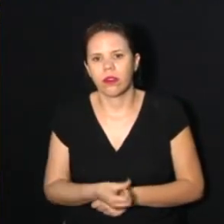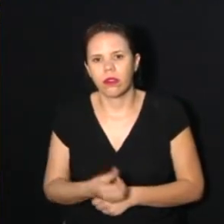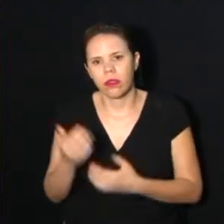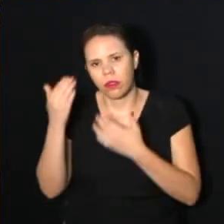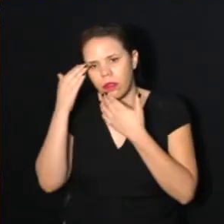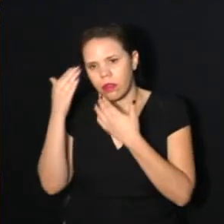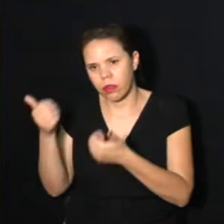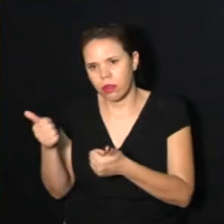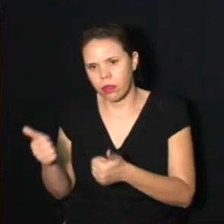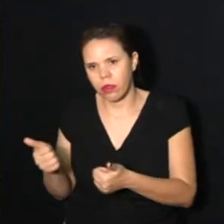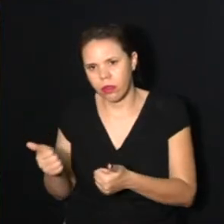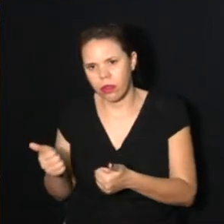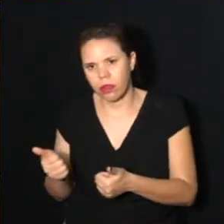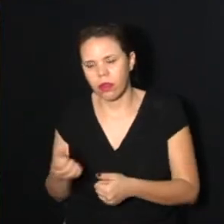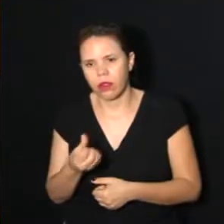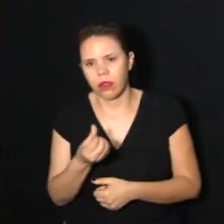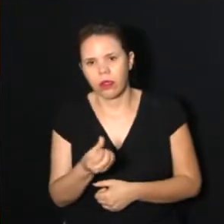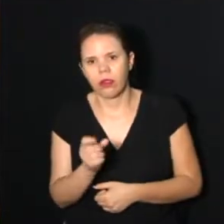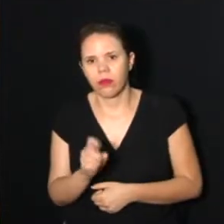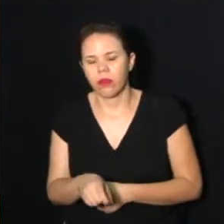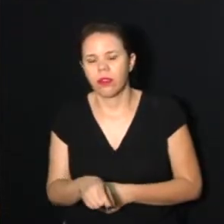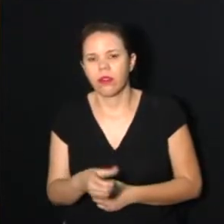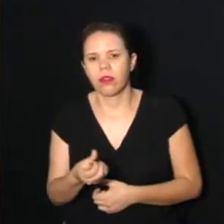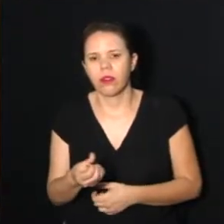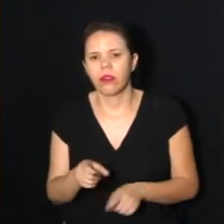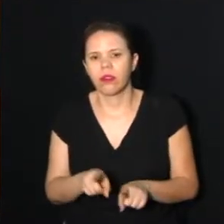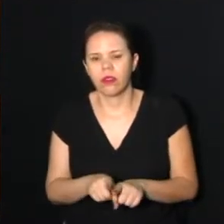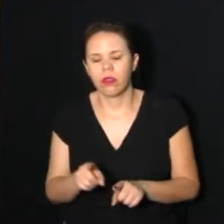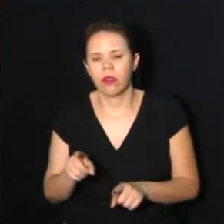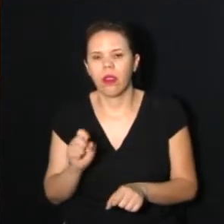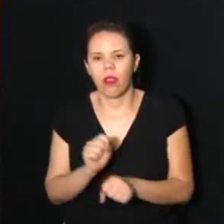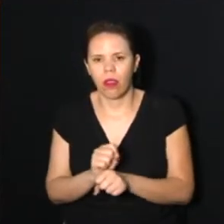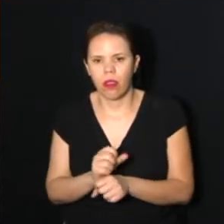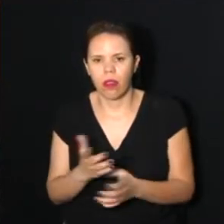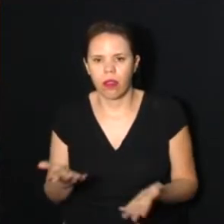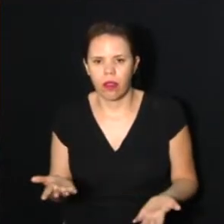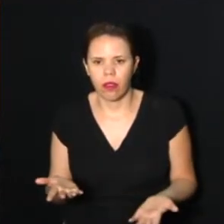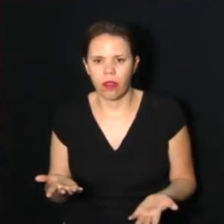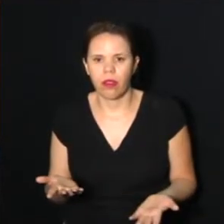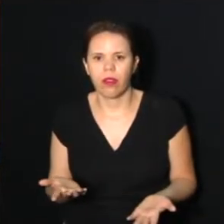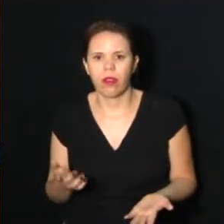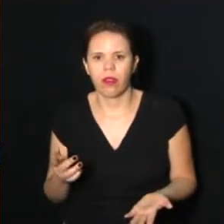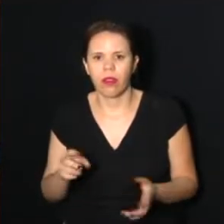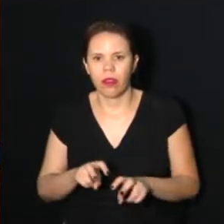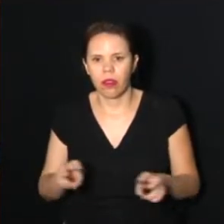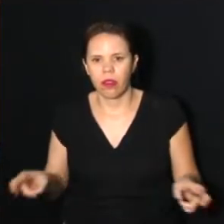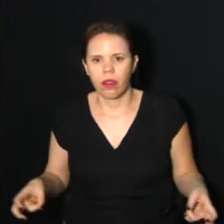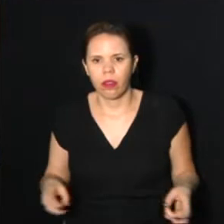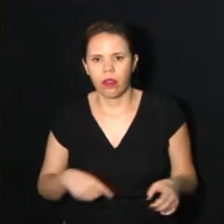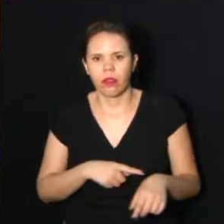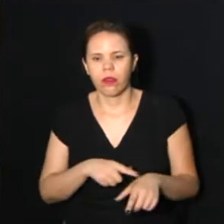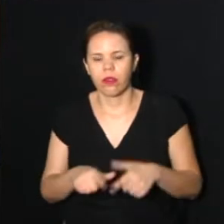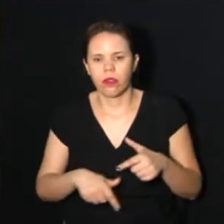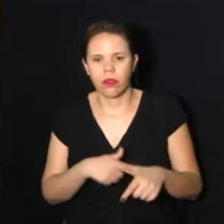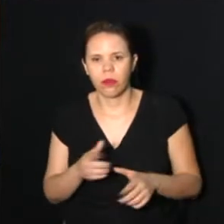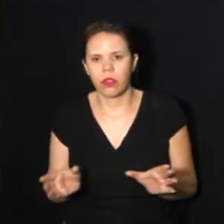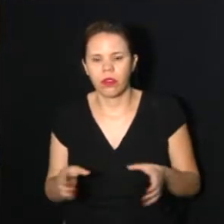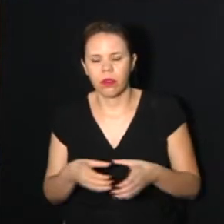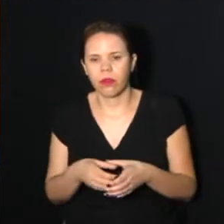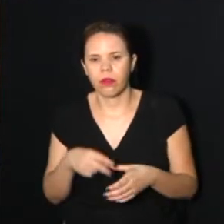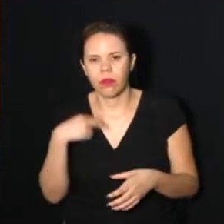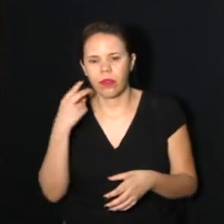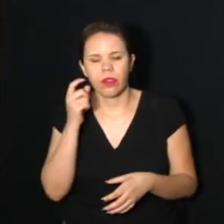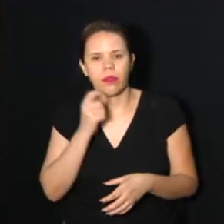gentileza, senhor presidente. Item 6.5 está suspenso, então, com vistas em plenário aqui, durante o trabalho da comissão, ao vereador Marcelo